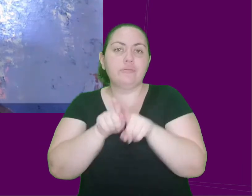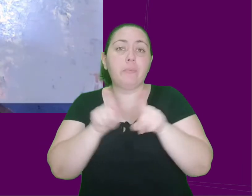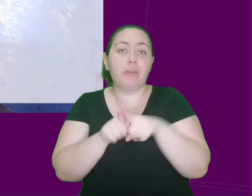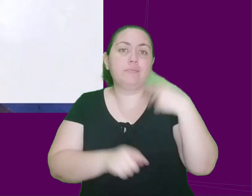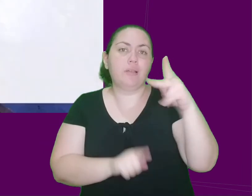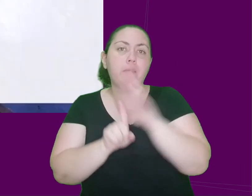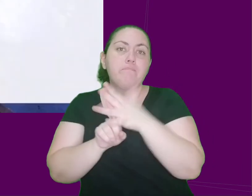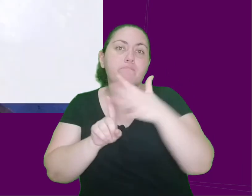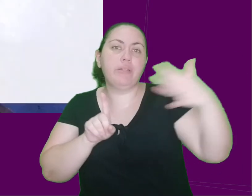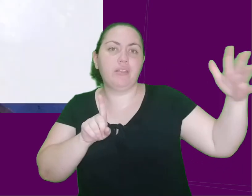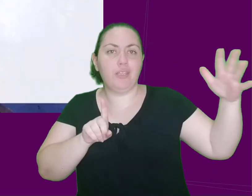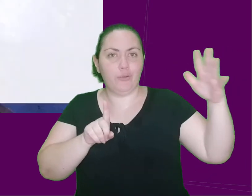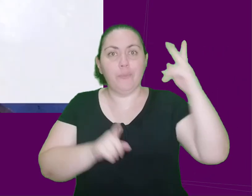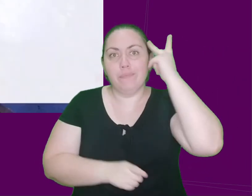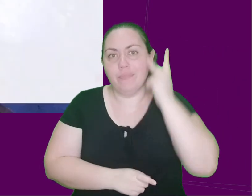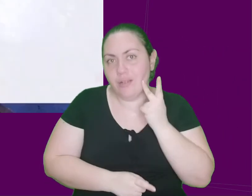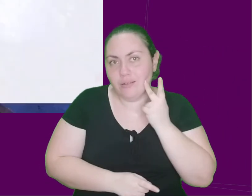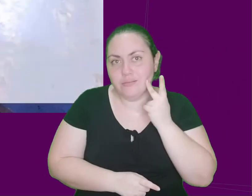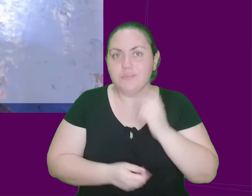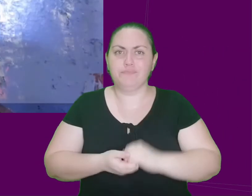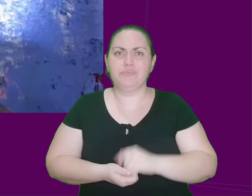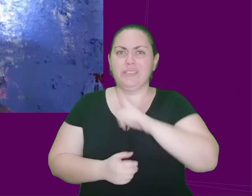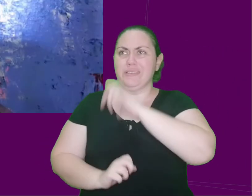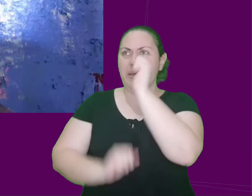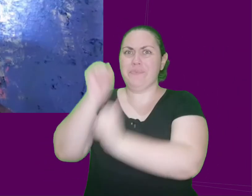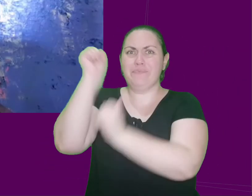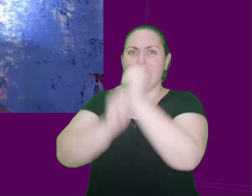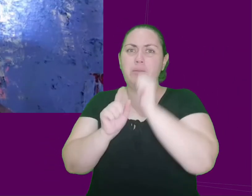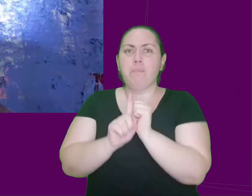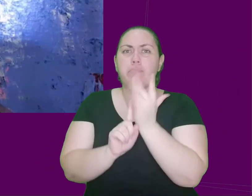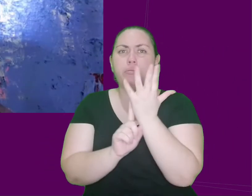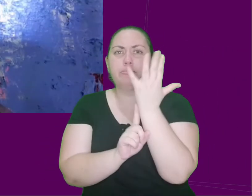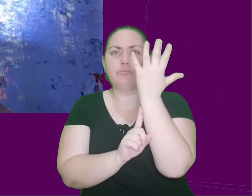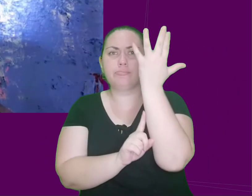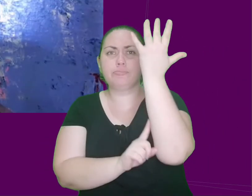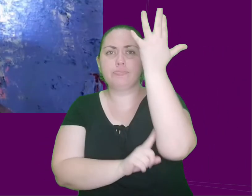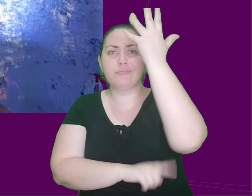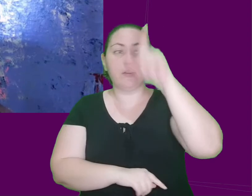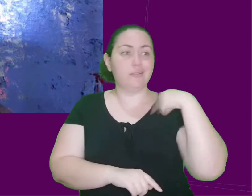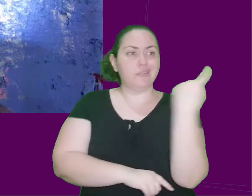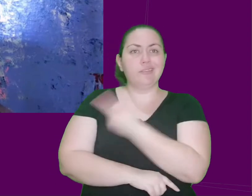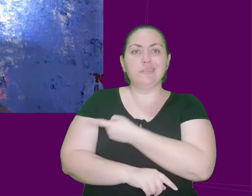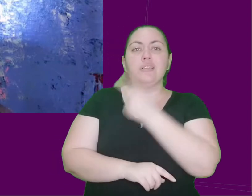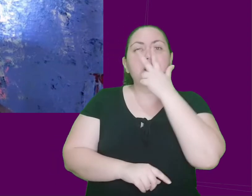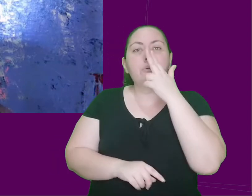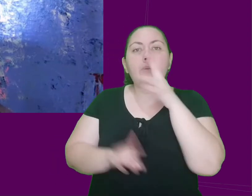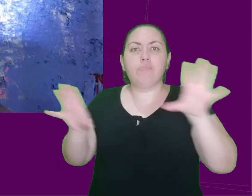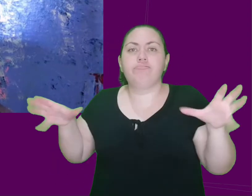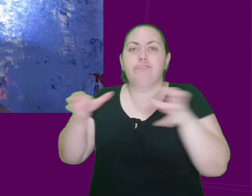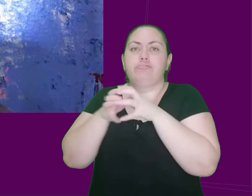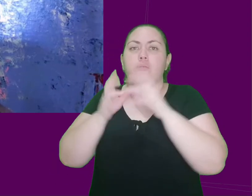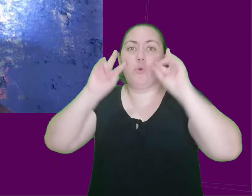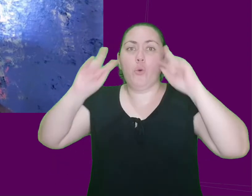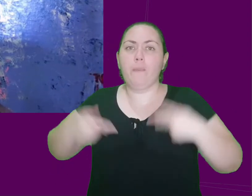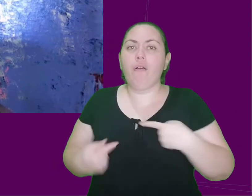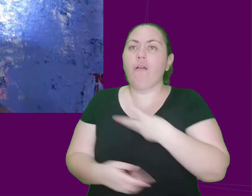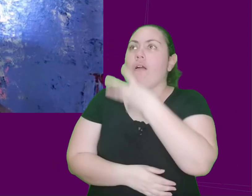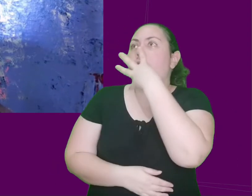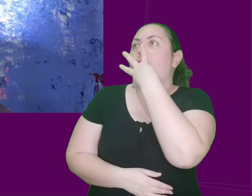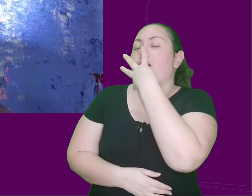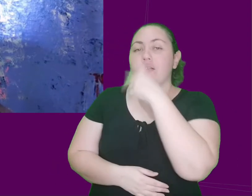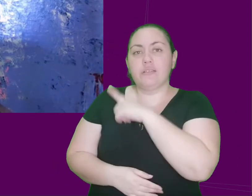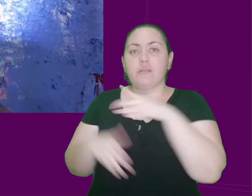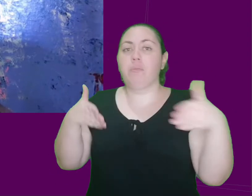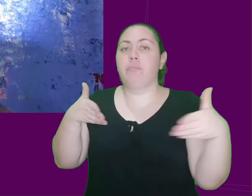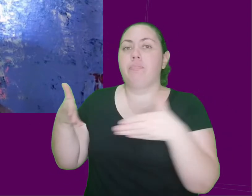metálico. A máquina de aço polido fascina esse cardume humano que em rota suicida é atraído pela